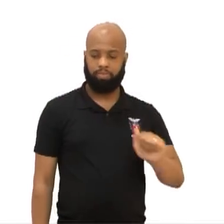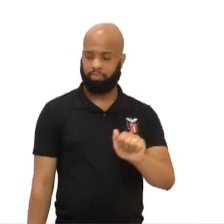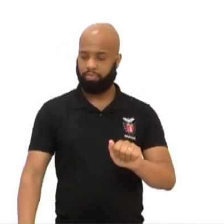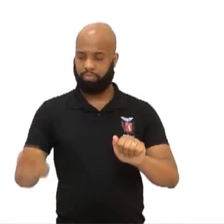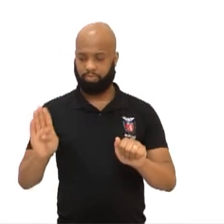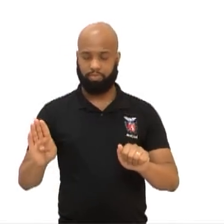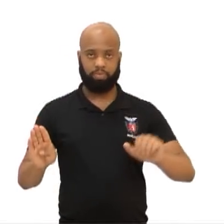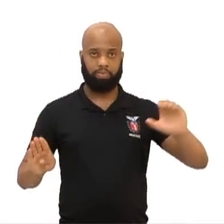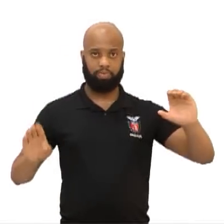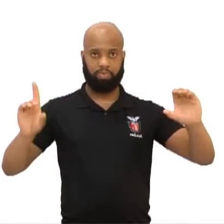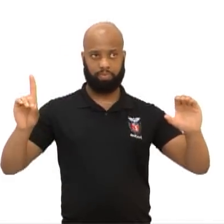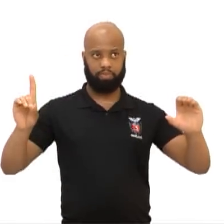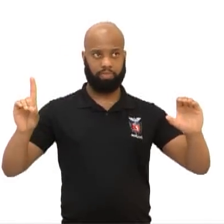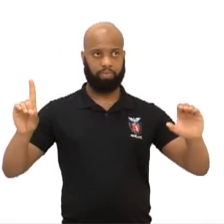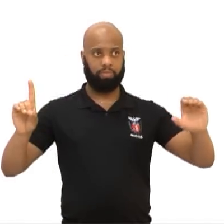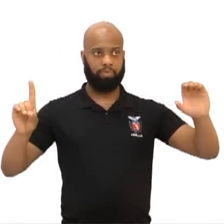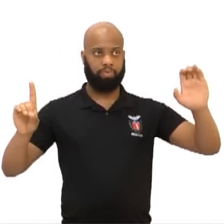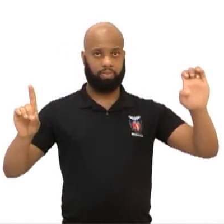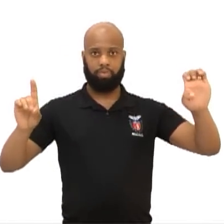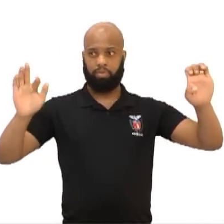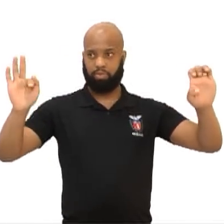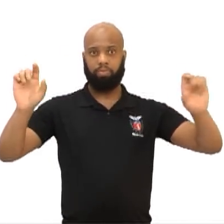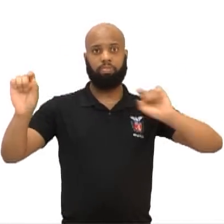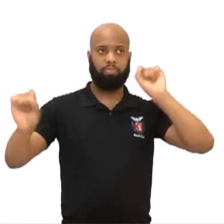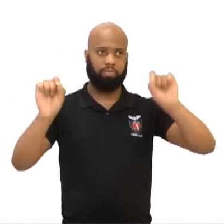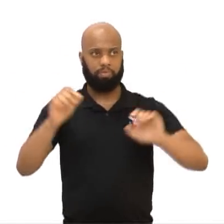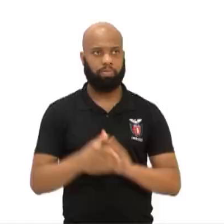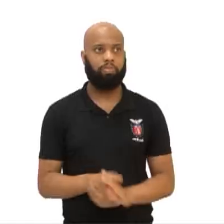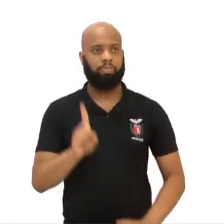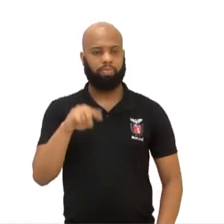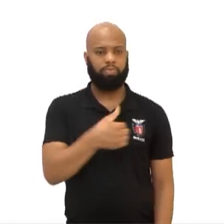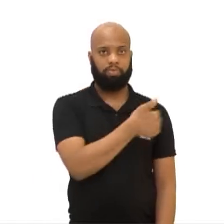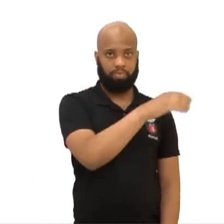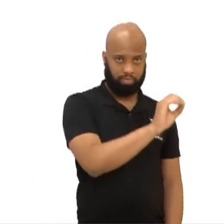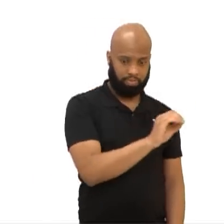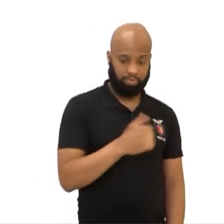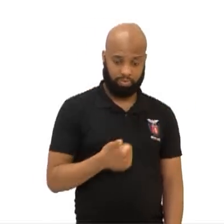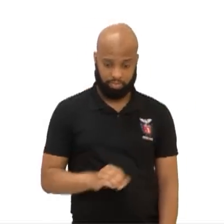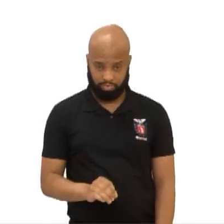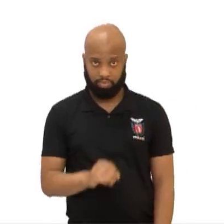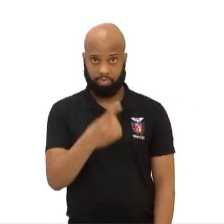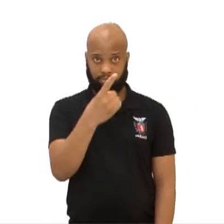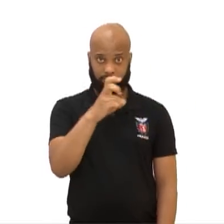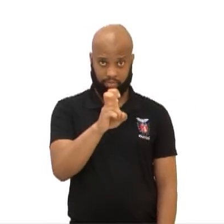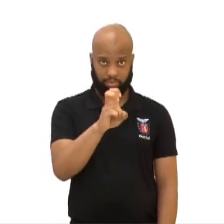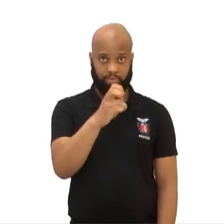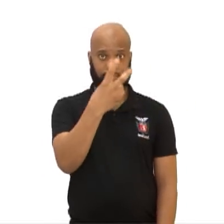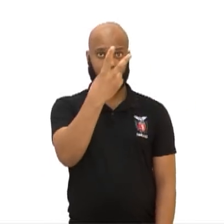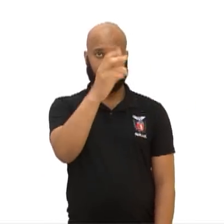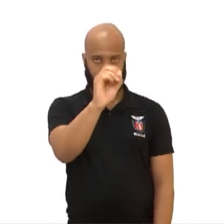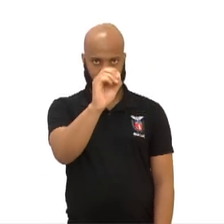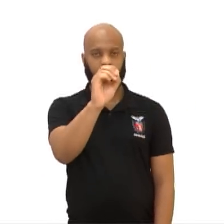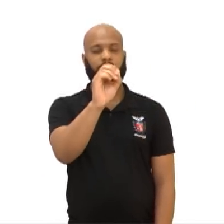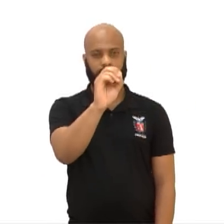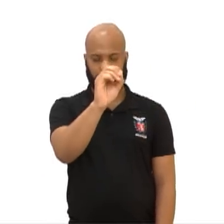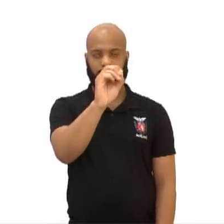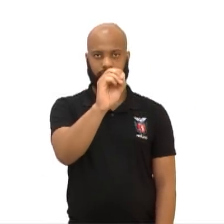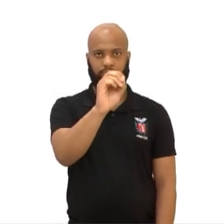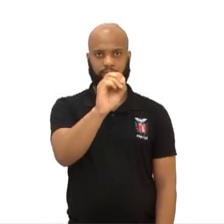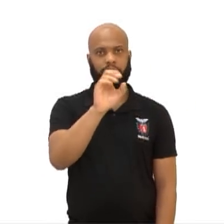AB, CD e F são 10, 15 centímetros e 20